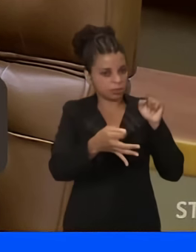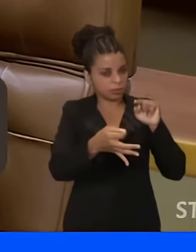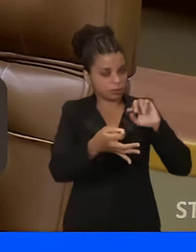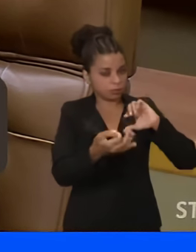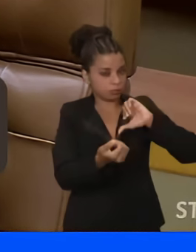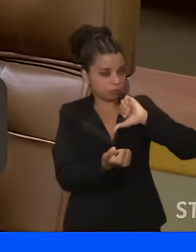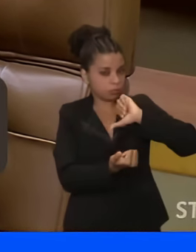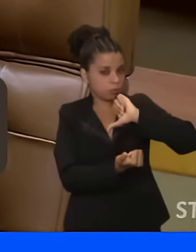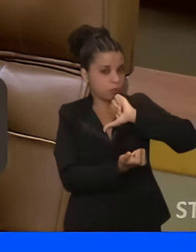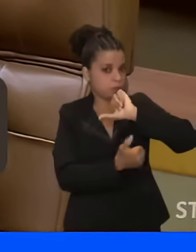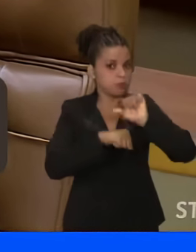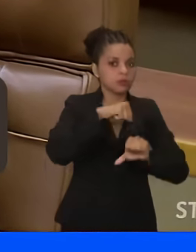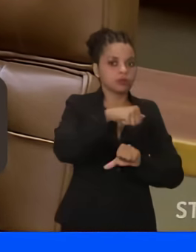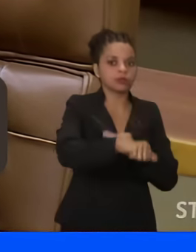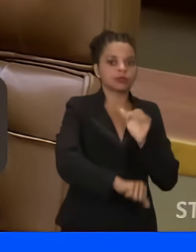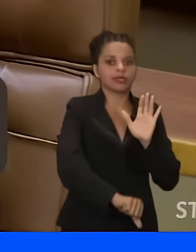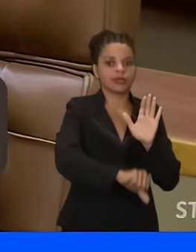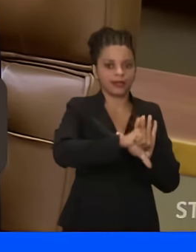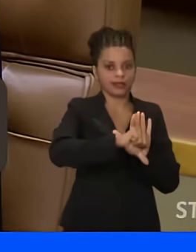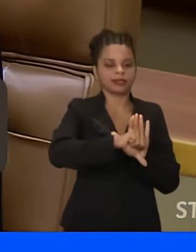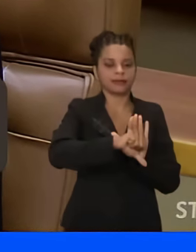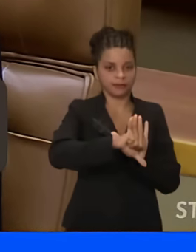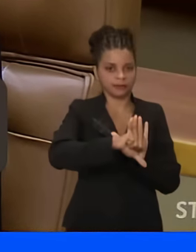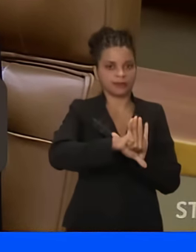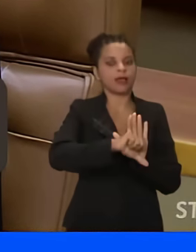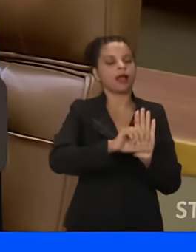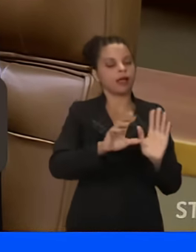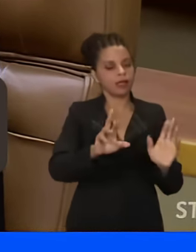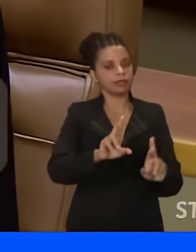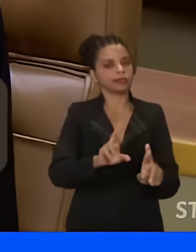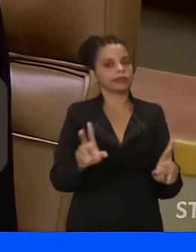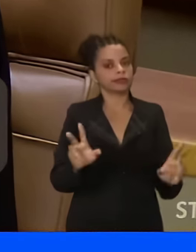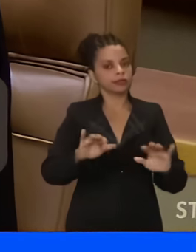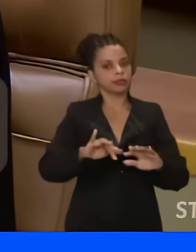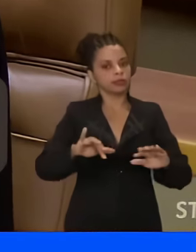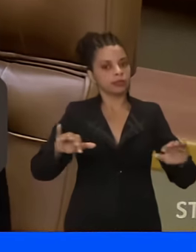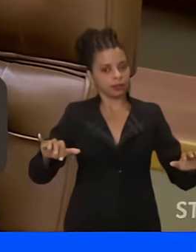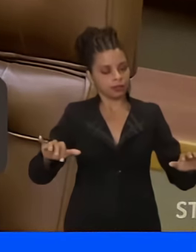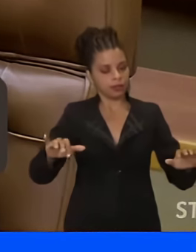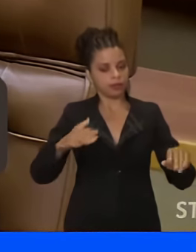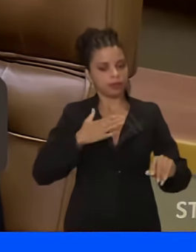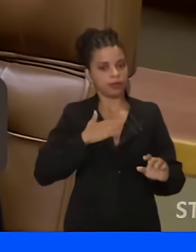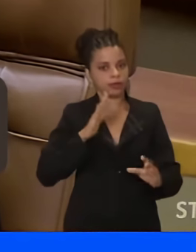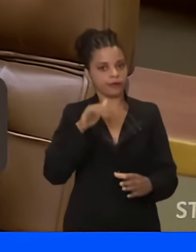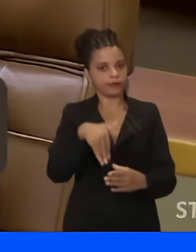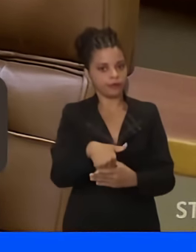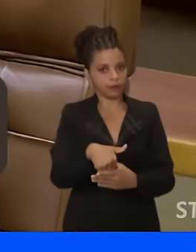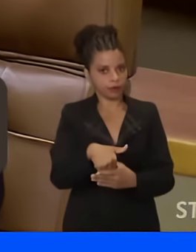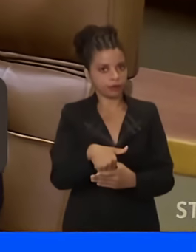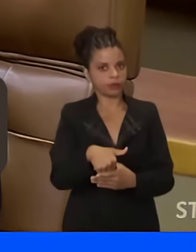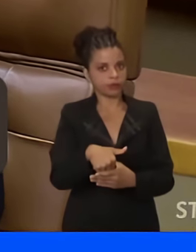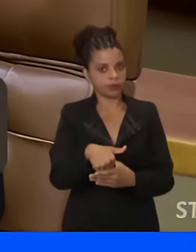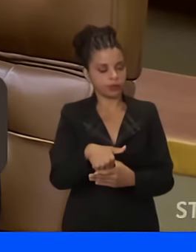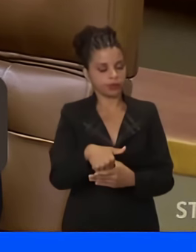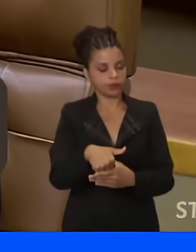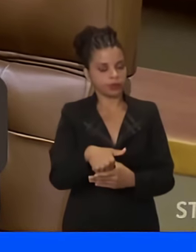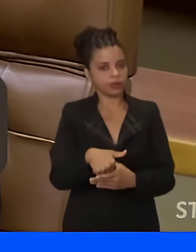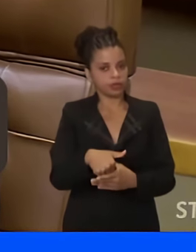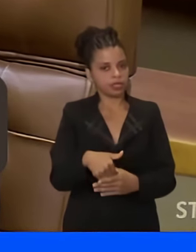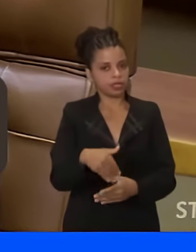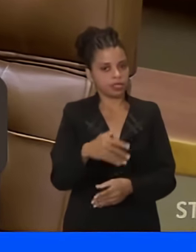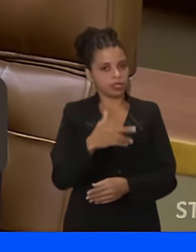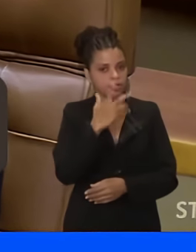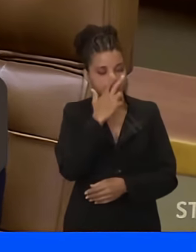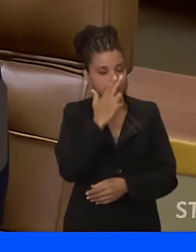caracterizada como um crime contra a honra. Então, é essa diferenciação que eu fiz no meu voto, imagino que o ministro Flávio Dino também tenha feito.